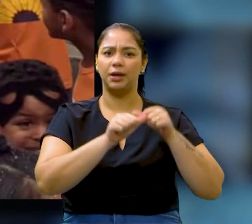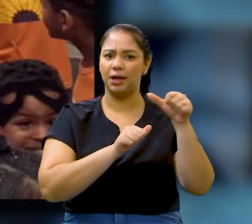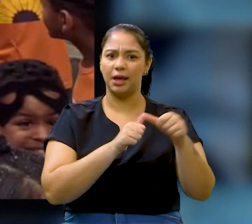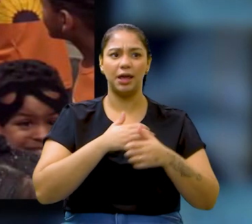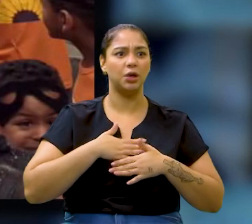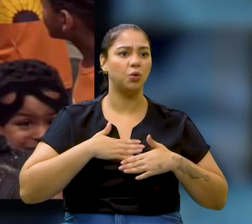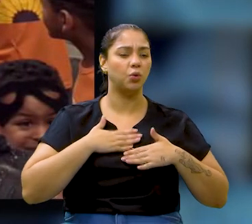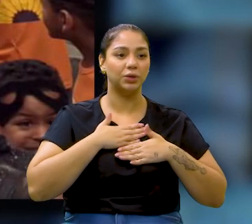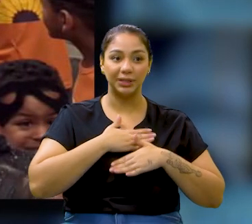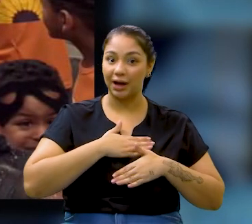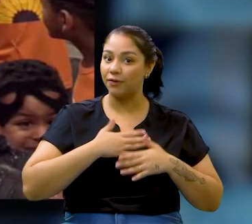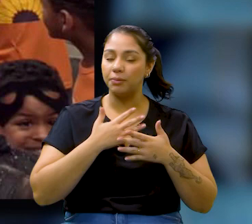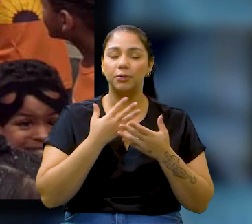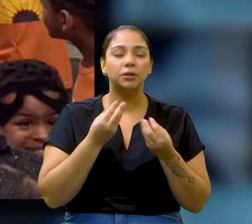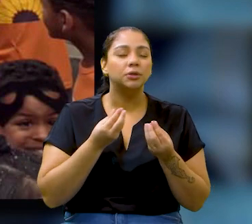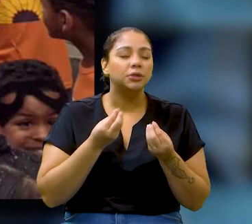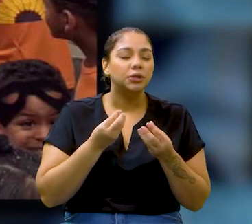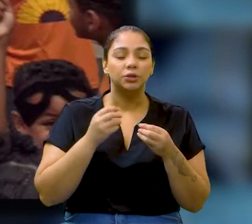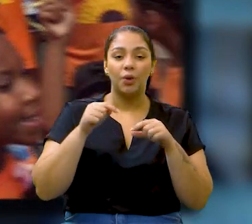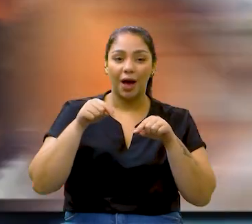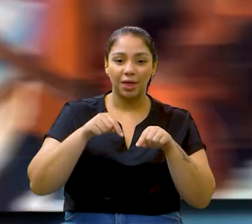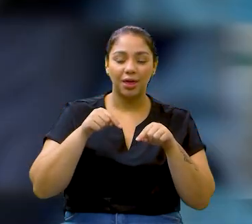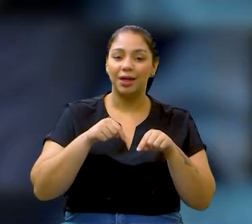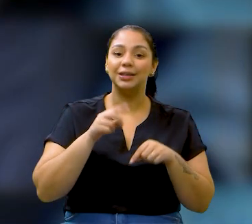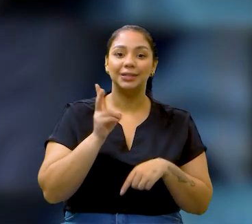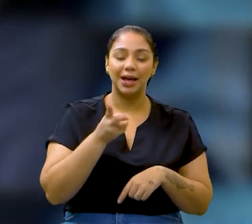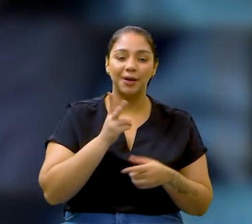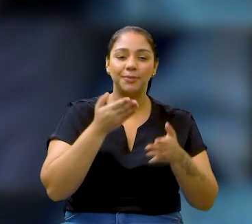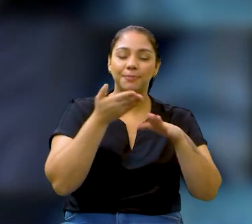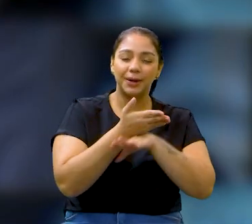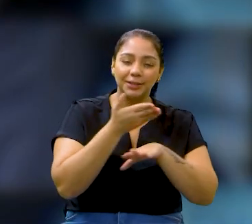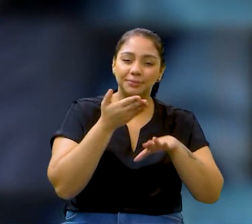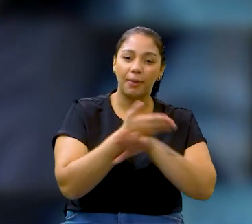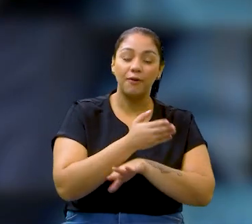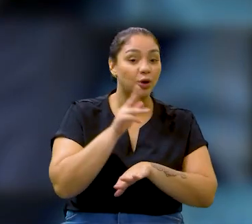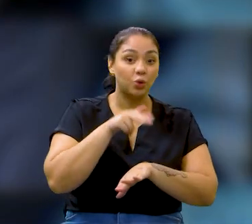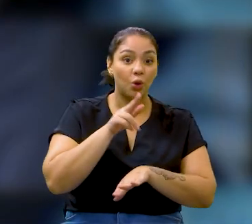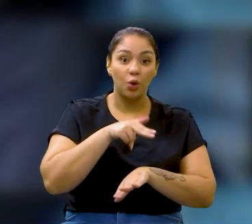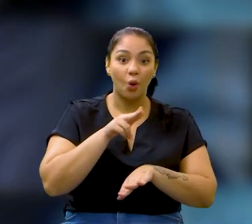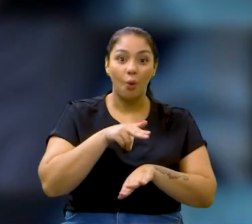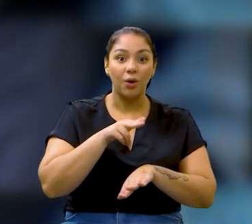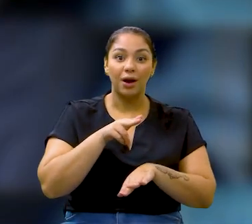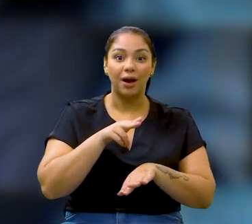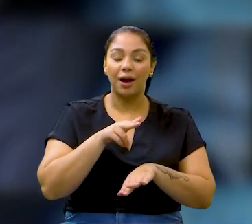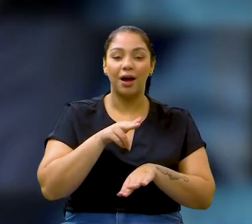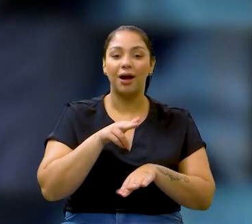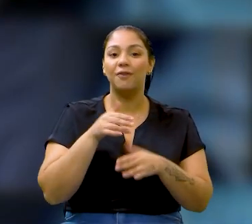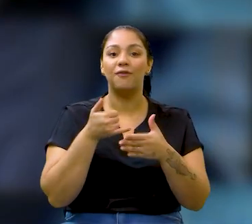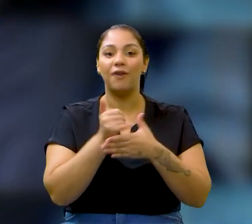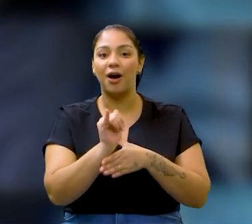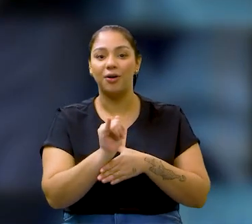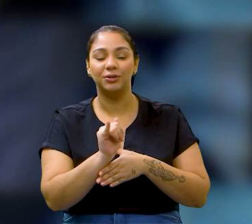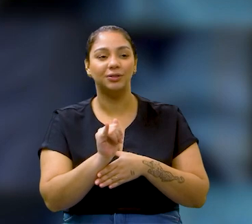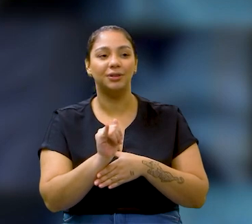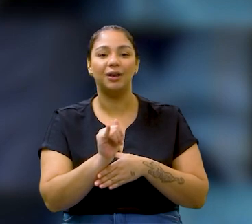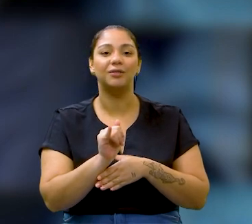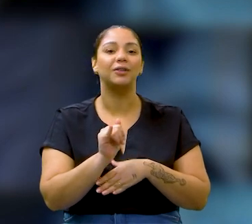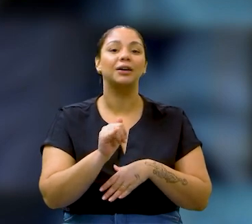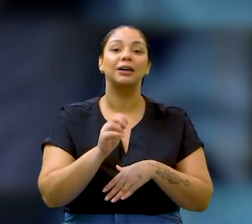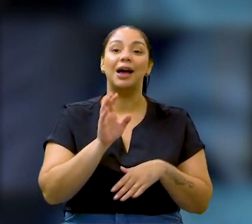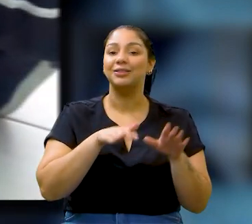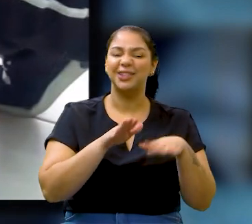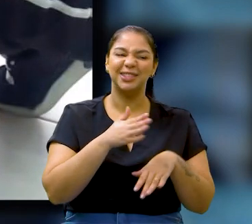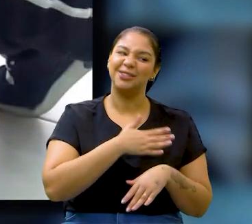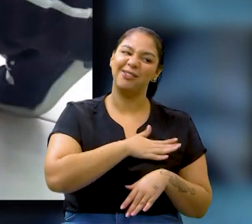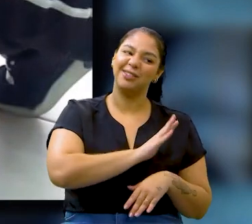Eu gostava muito de Semente, não faltava. As atividades que tinha, eu participava de todas, mesmo não gostando, eu estava lá